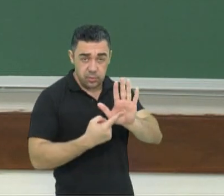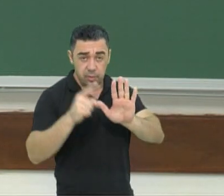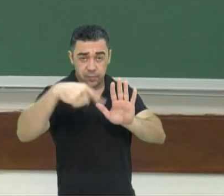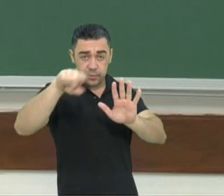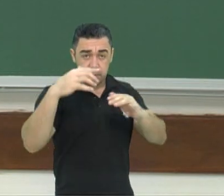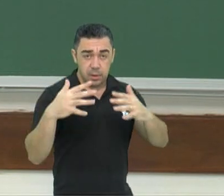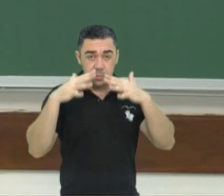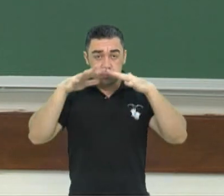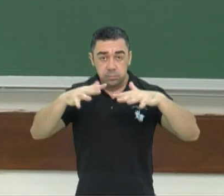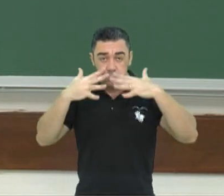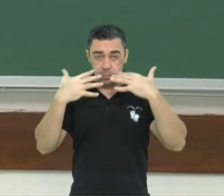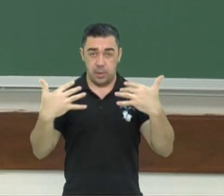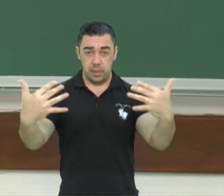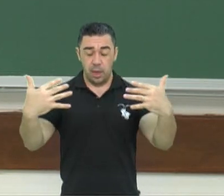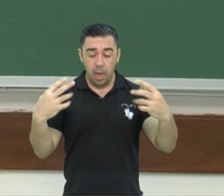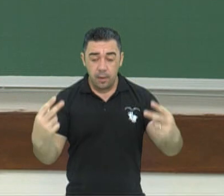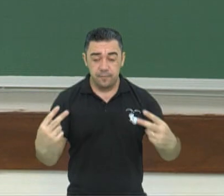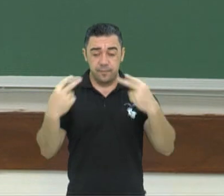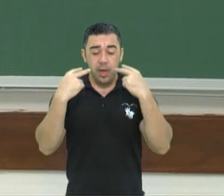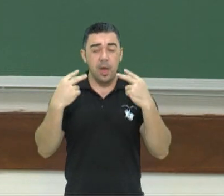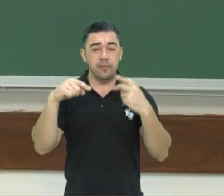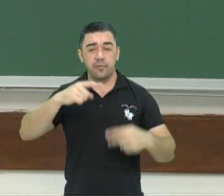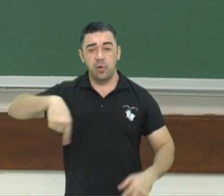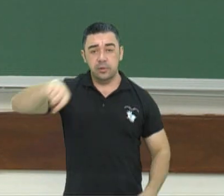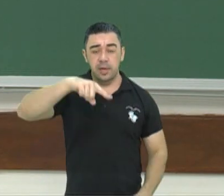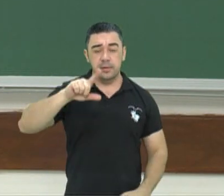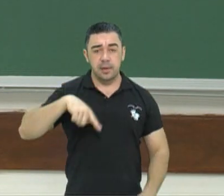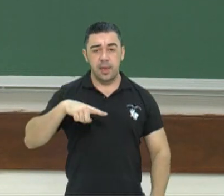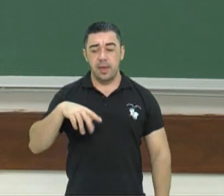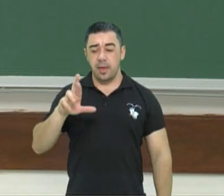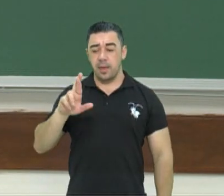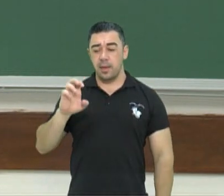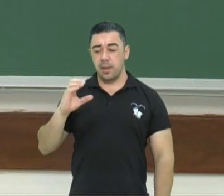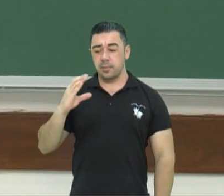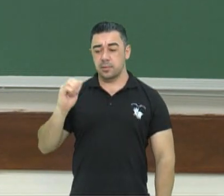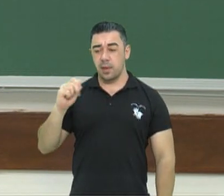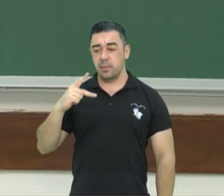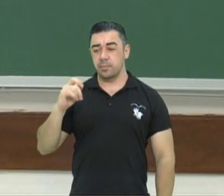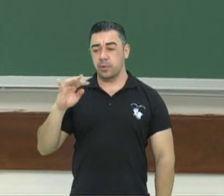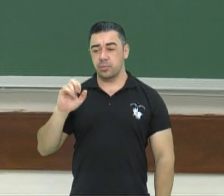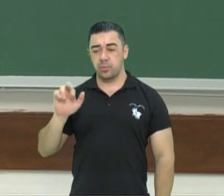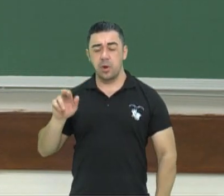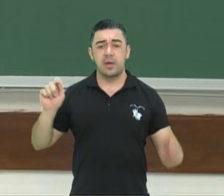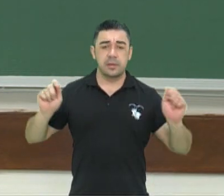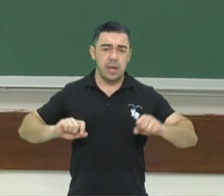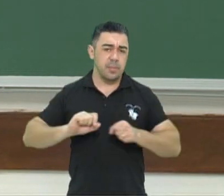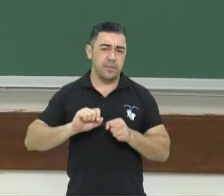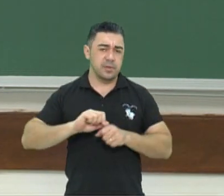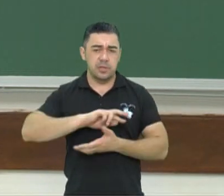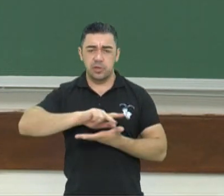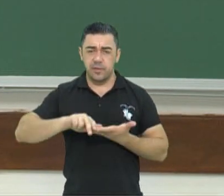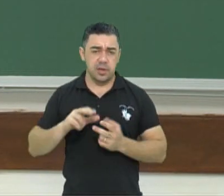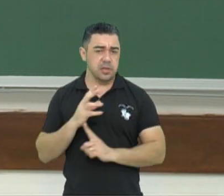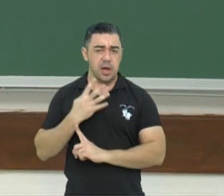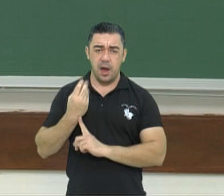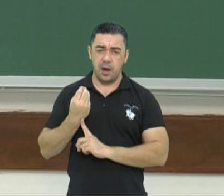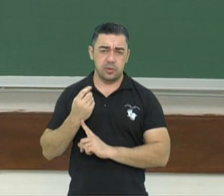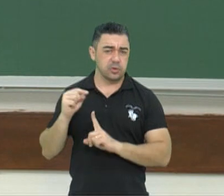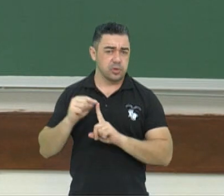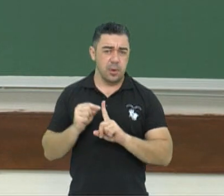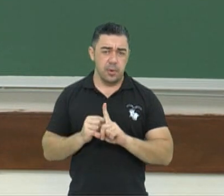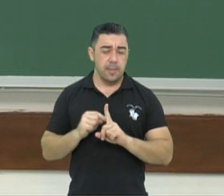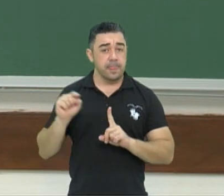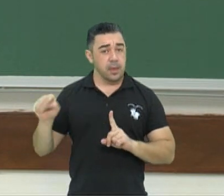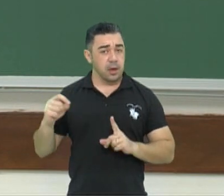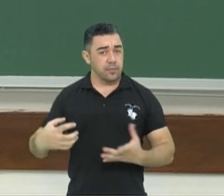do emissor ao receptor tem que existir um meio. Esse meio de comunicação ele pode ser o quê? Plástica, sonora, corporal. Então, é uma